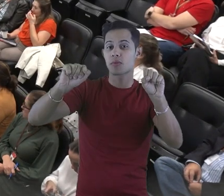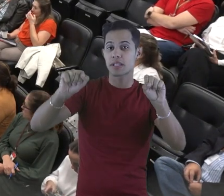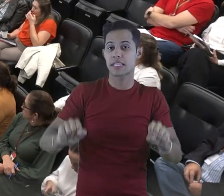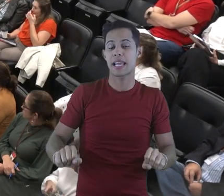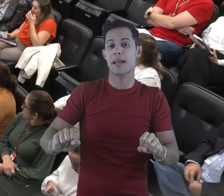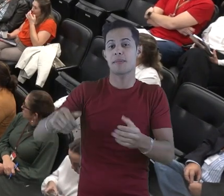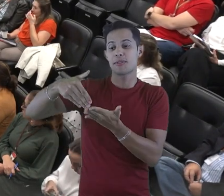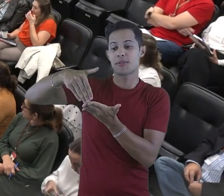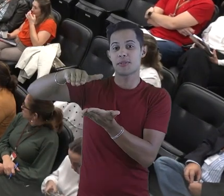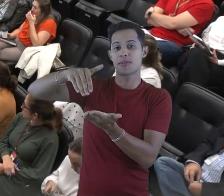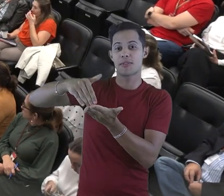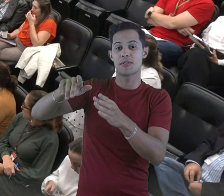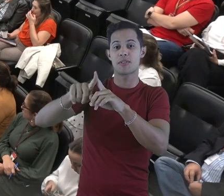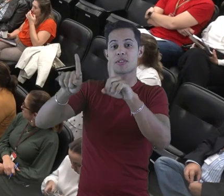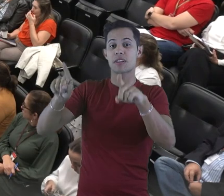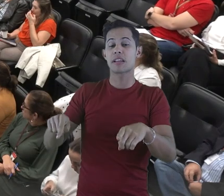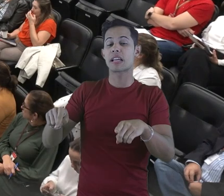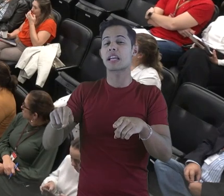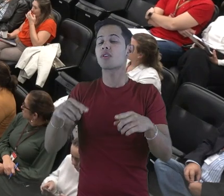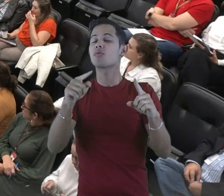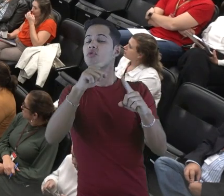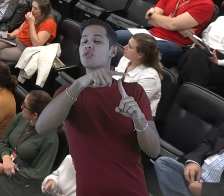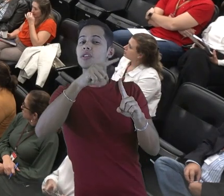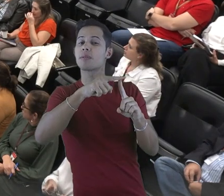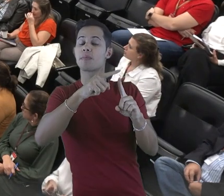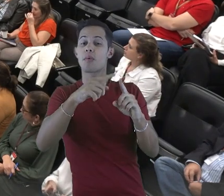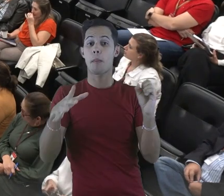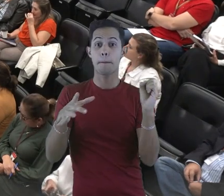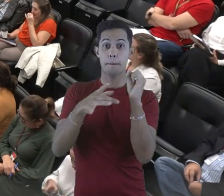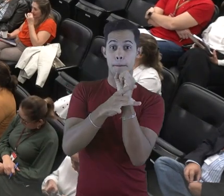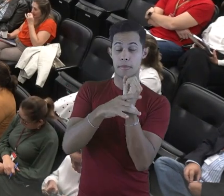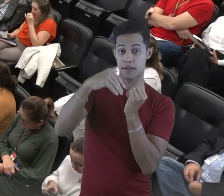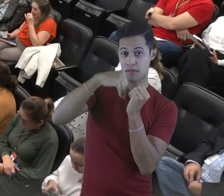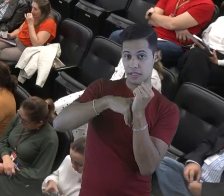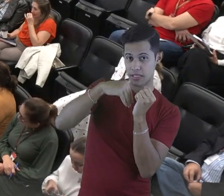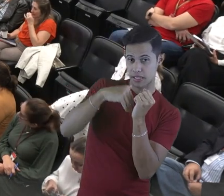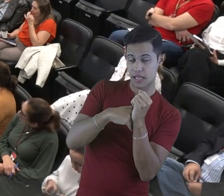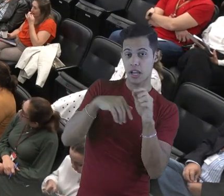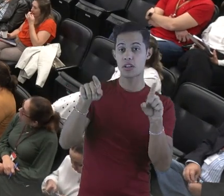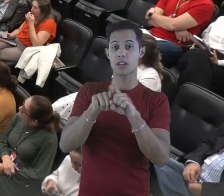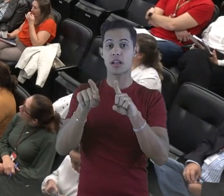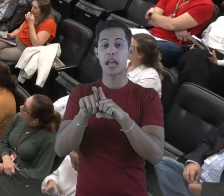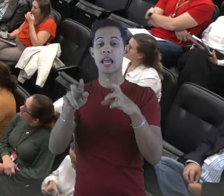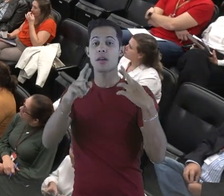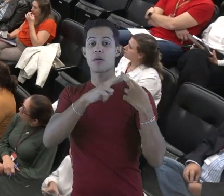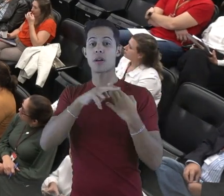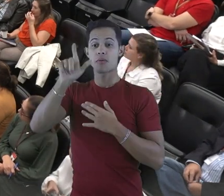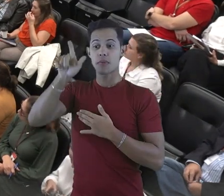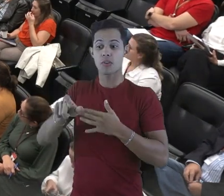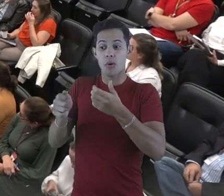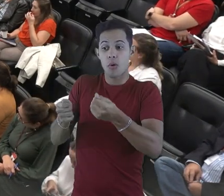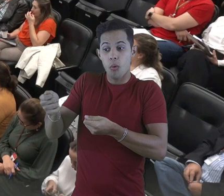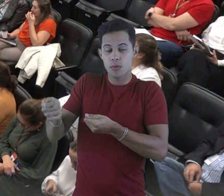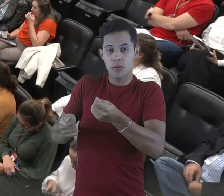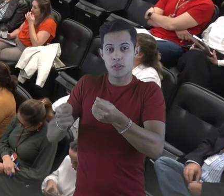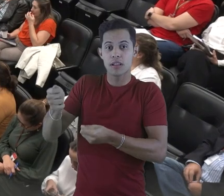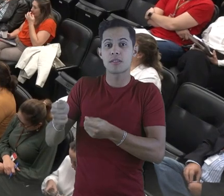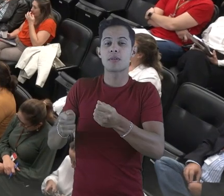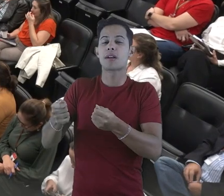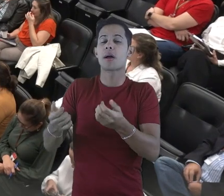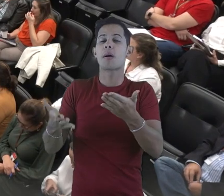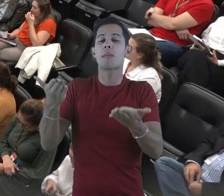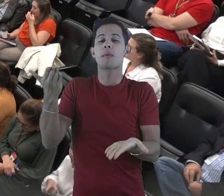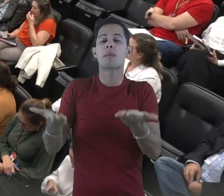privacidade consequência responsabilização do controlador sendo aplicável às sanções probabilidade impacto nível de